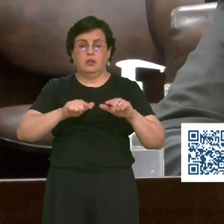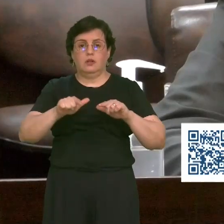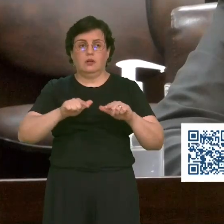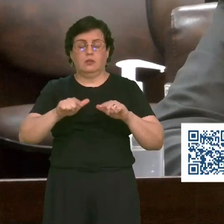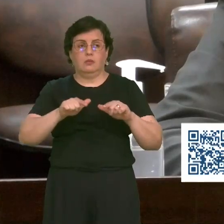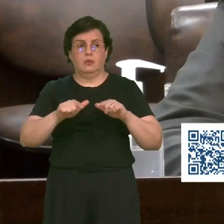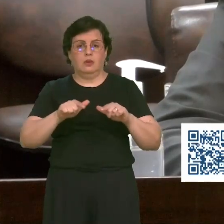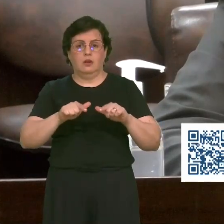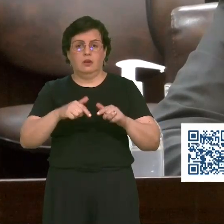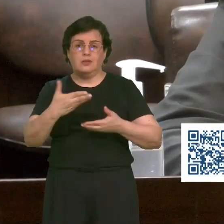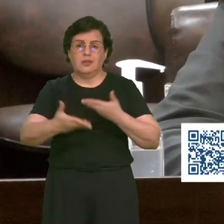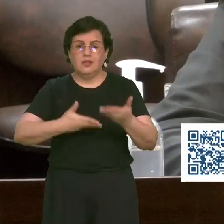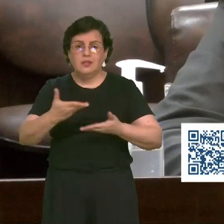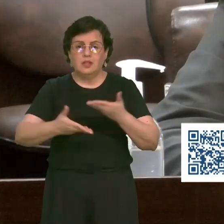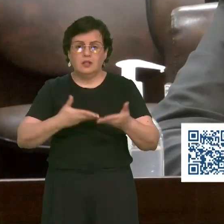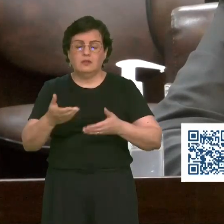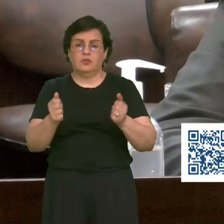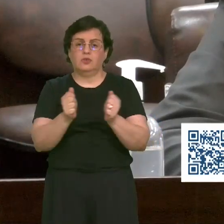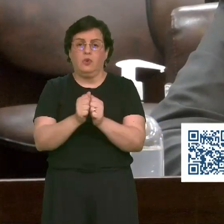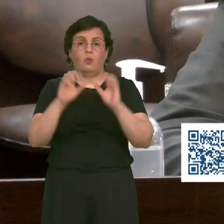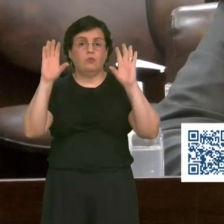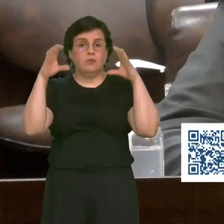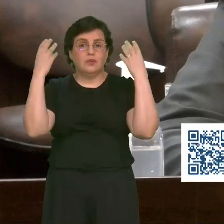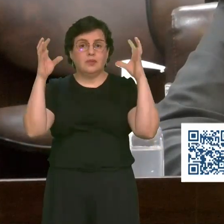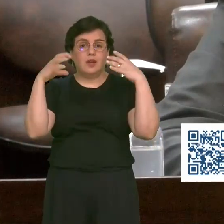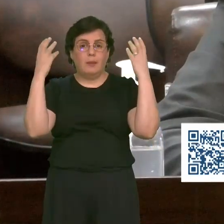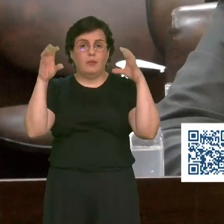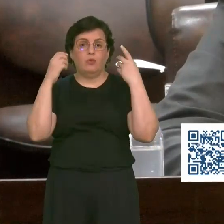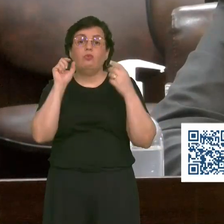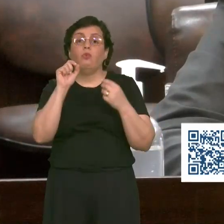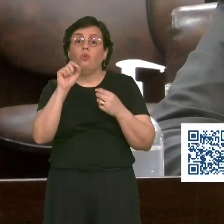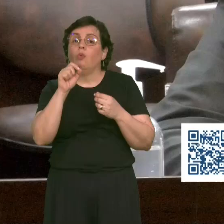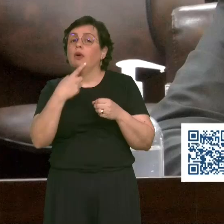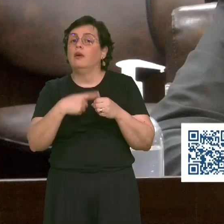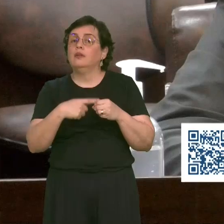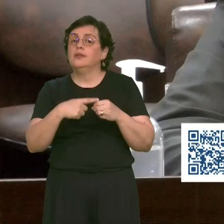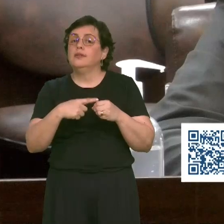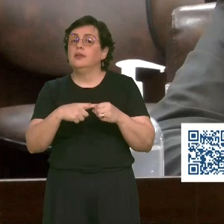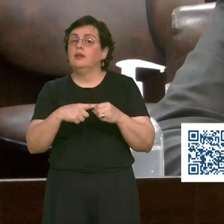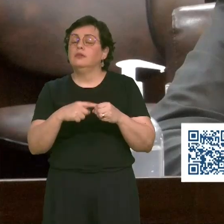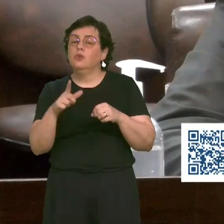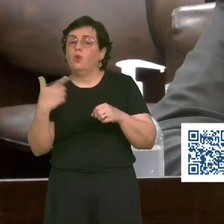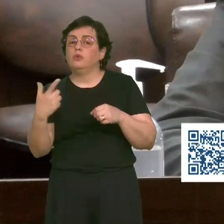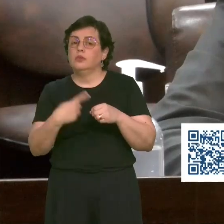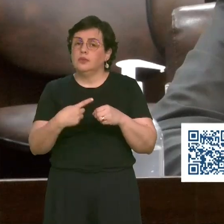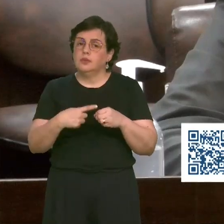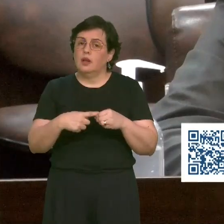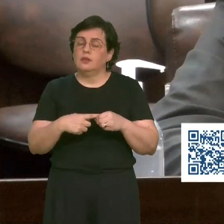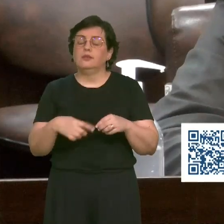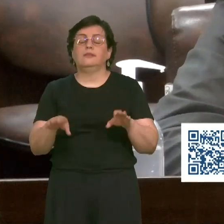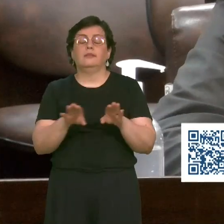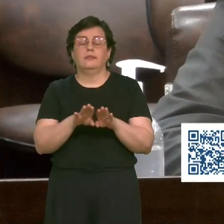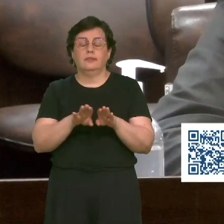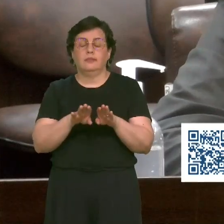em serviços com o SAMU quais cidades e também